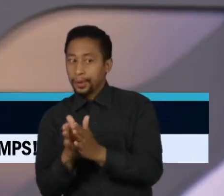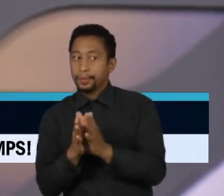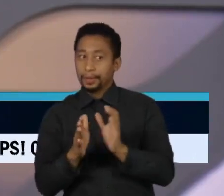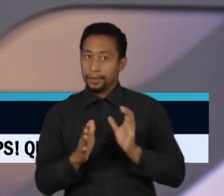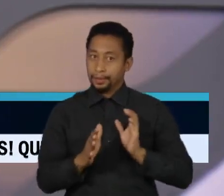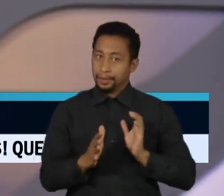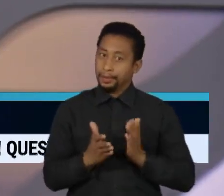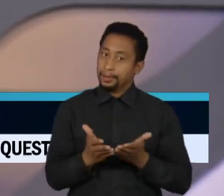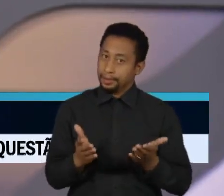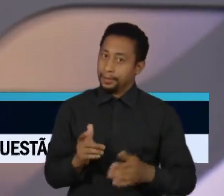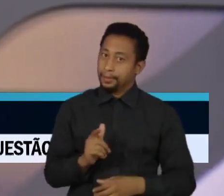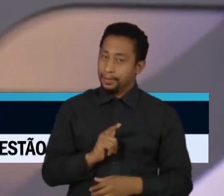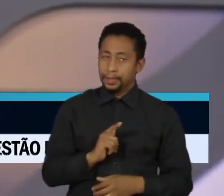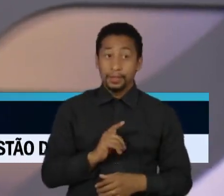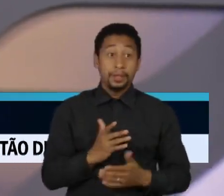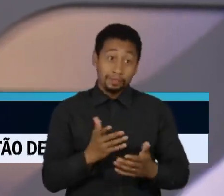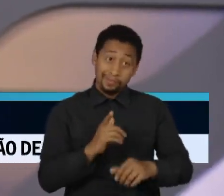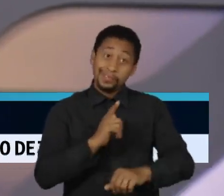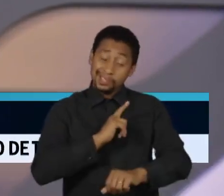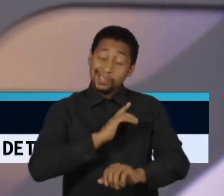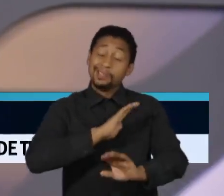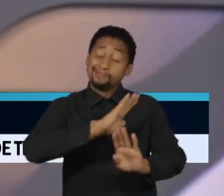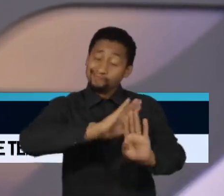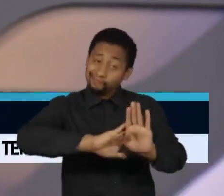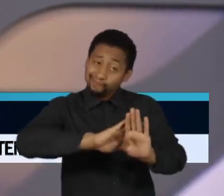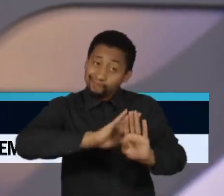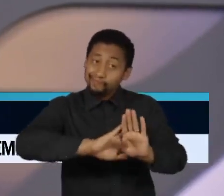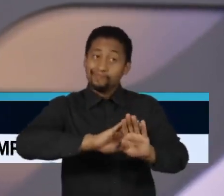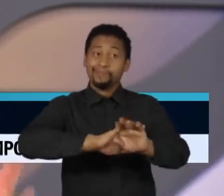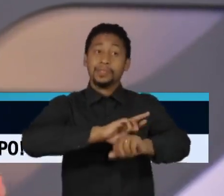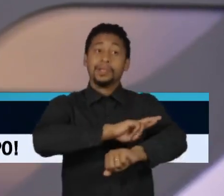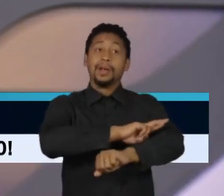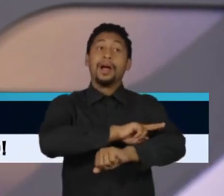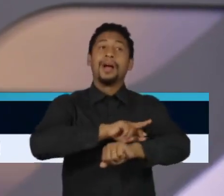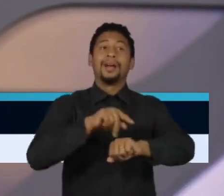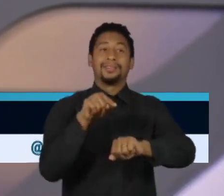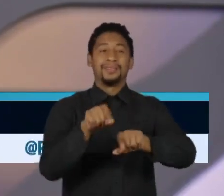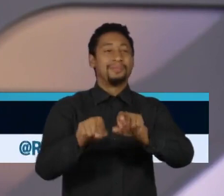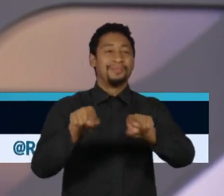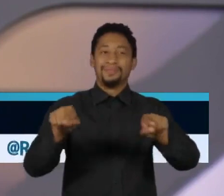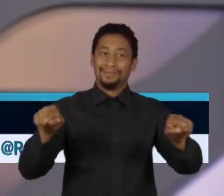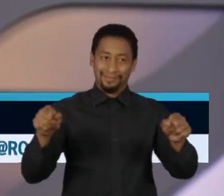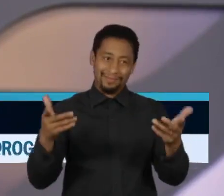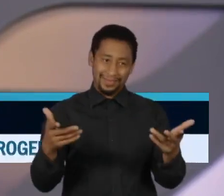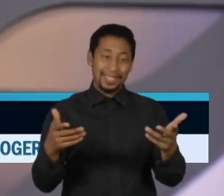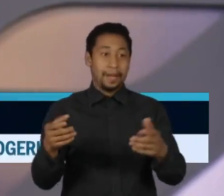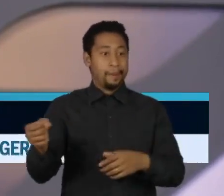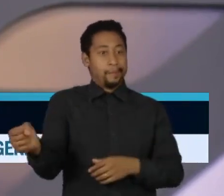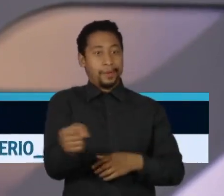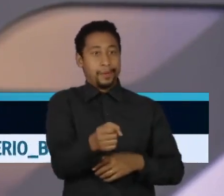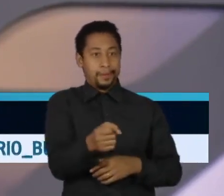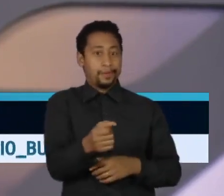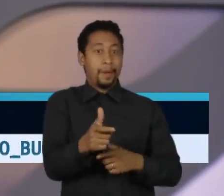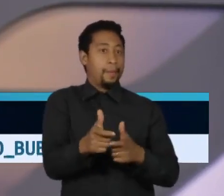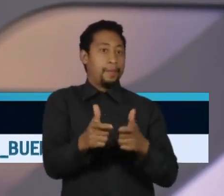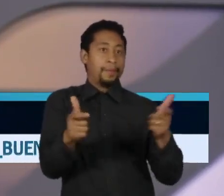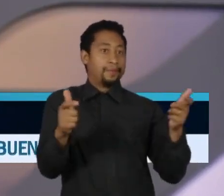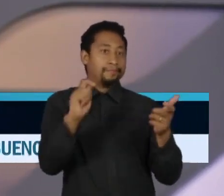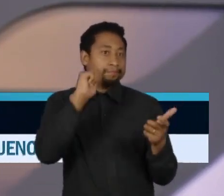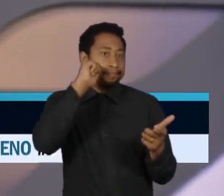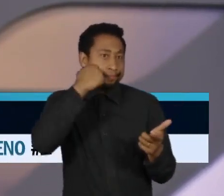questão racializada no que diz respeito a essa questão prisional e